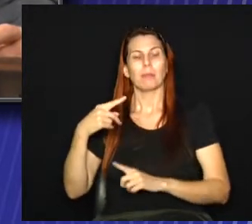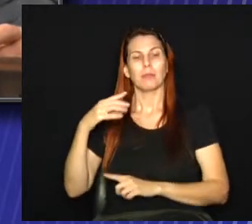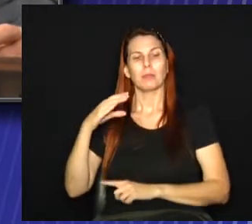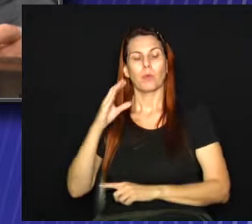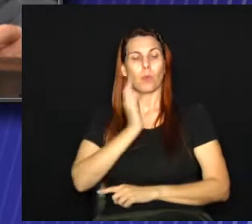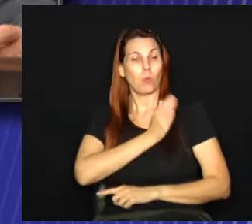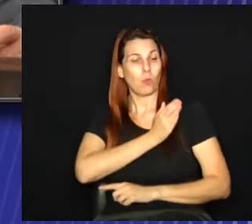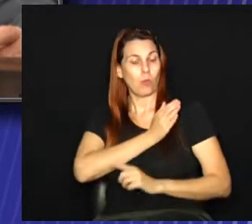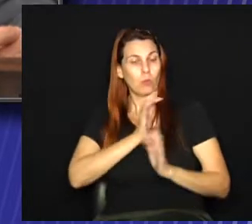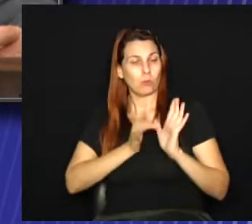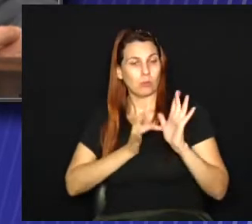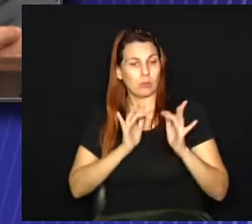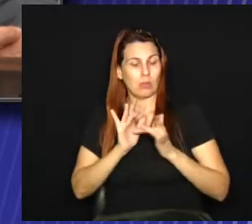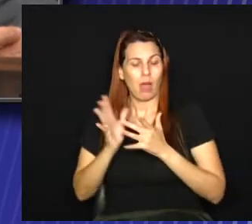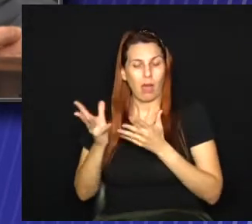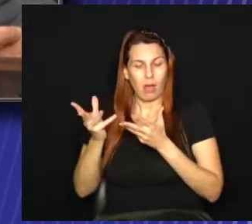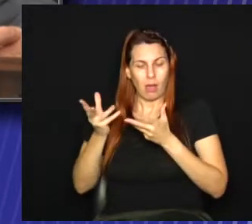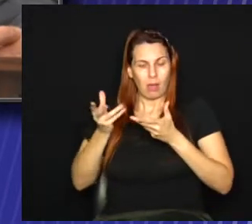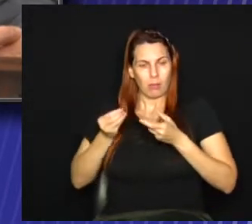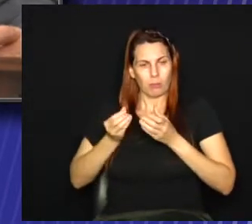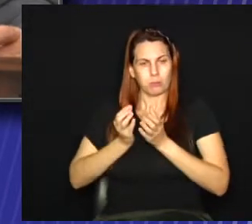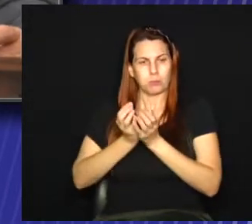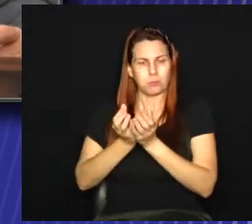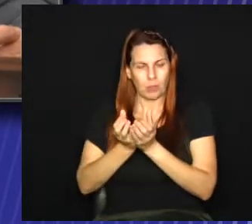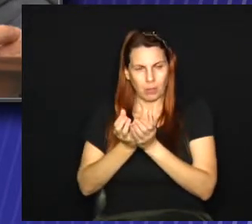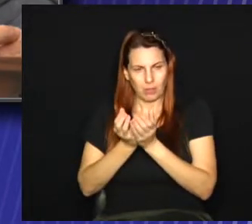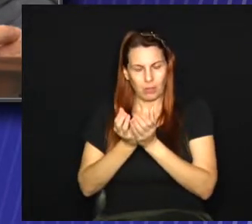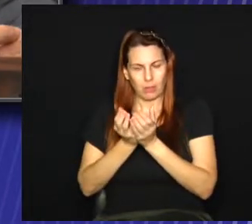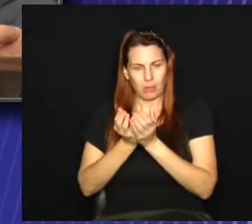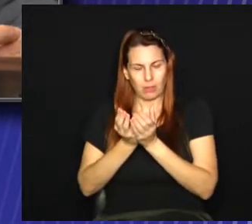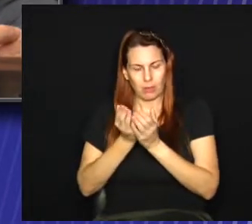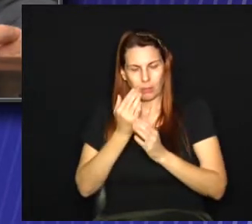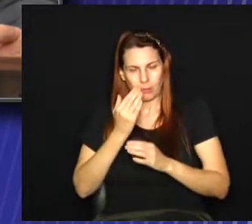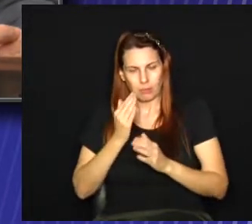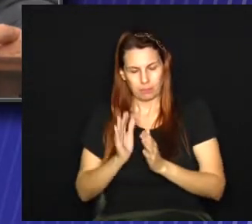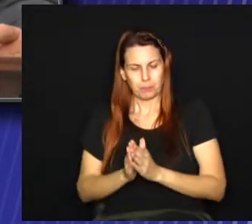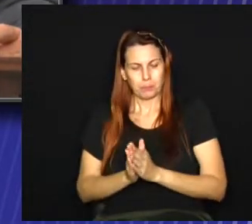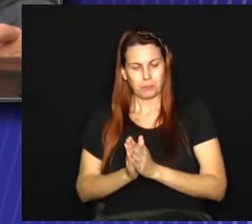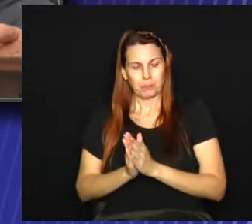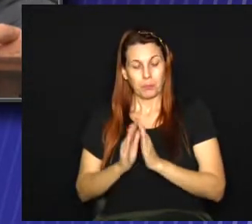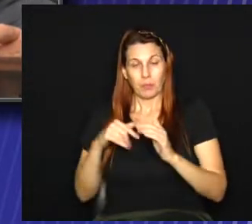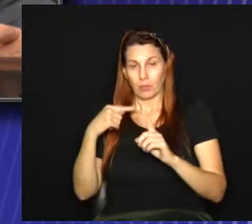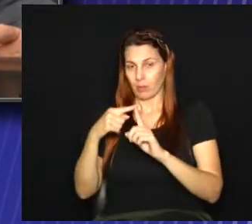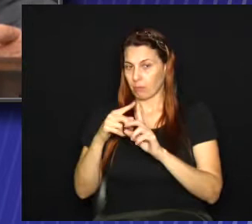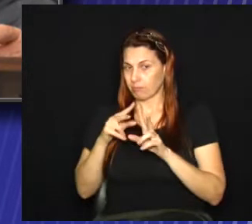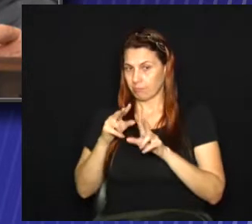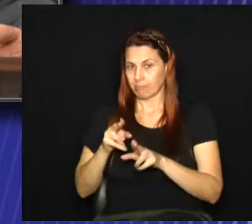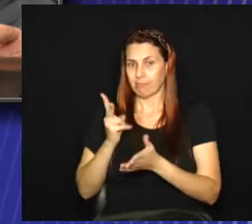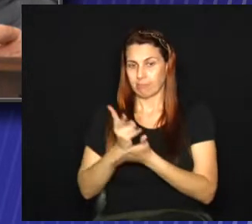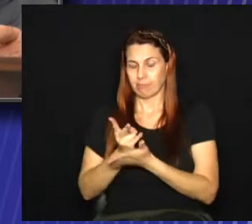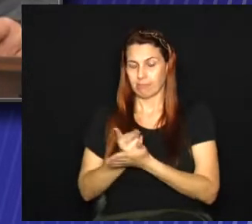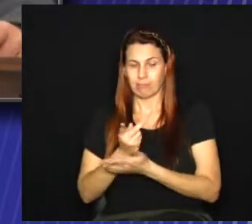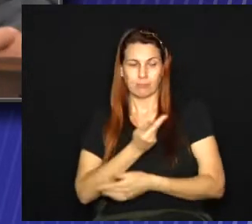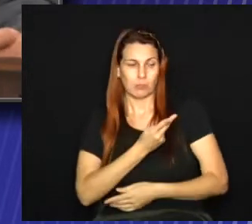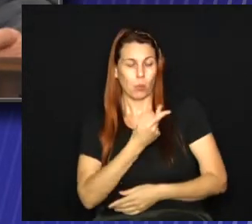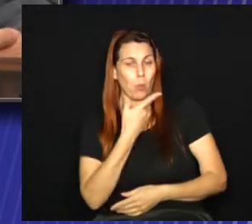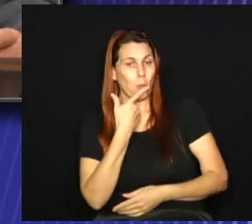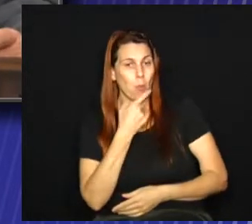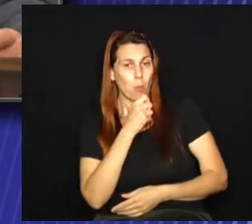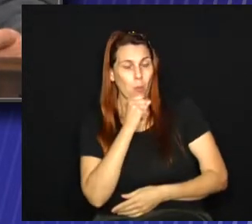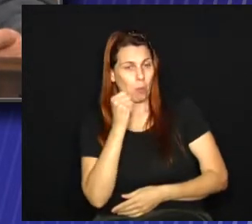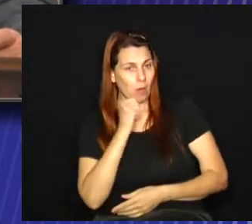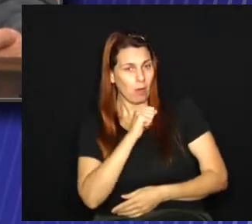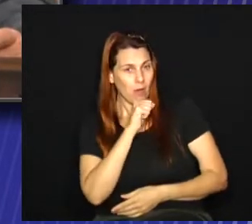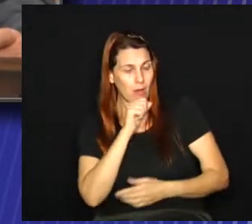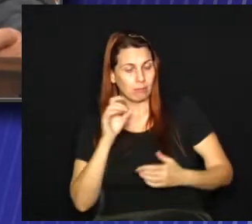os sacramentos da iniciação cristã. Nesta mesma paróquia, seus pais receberam um matrimônio. Por